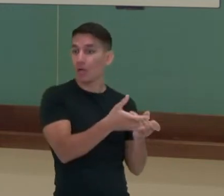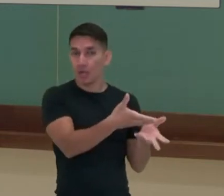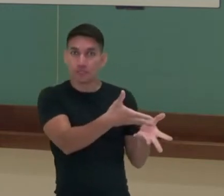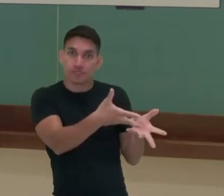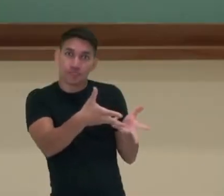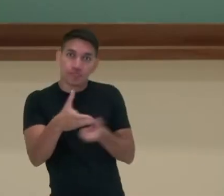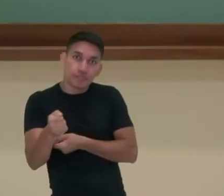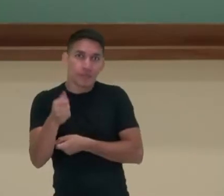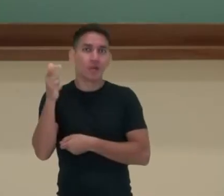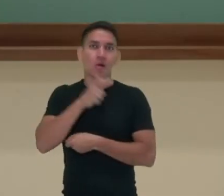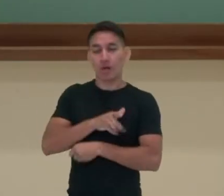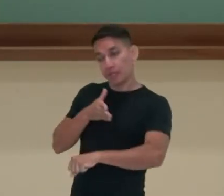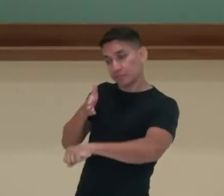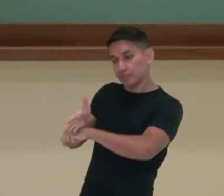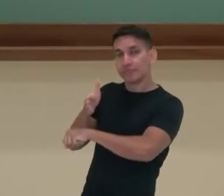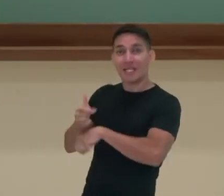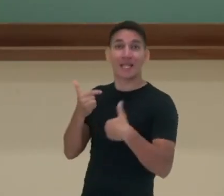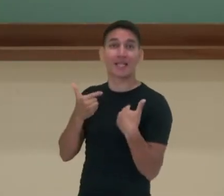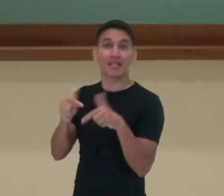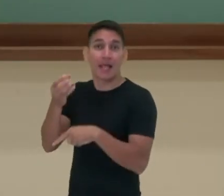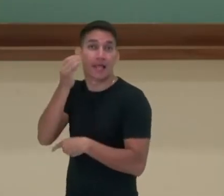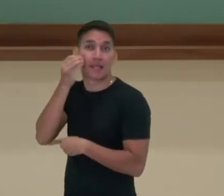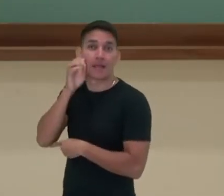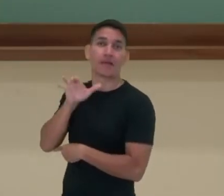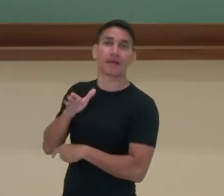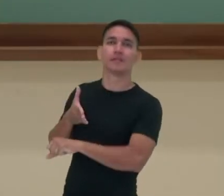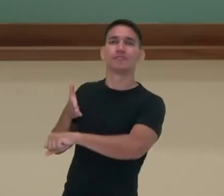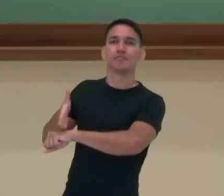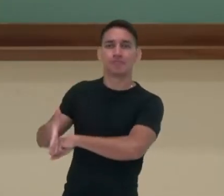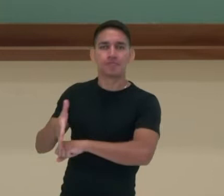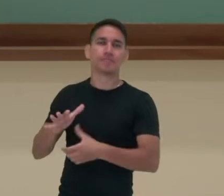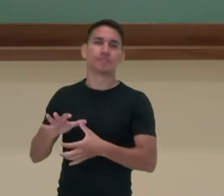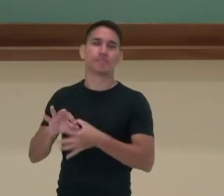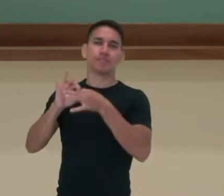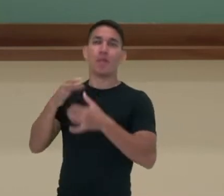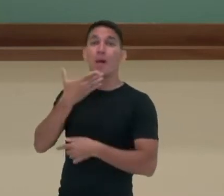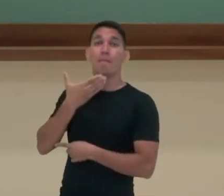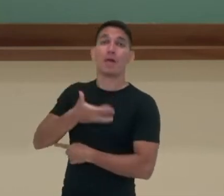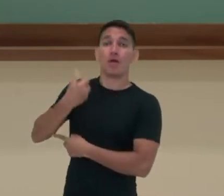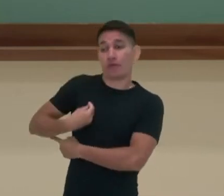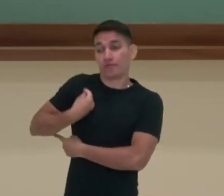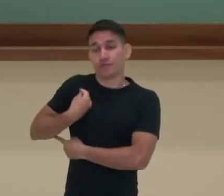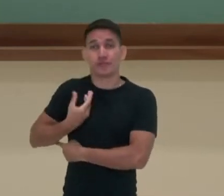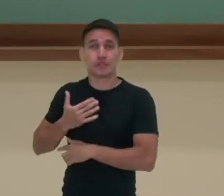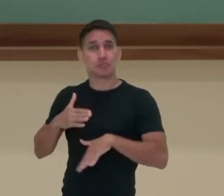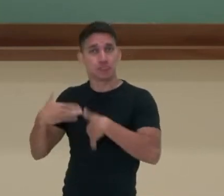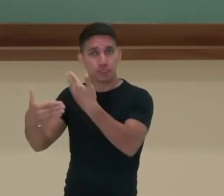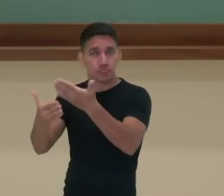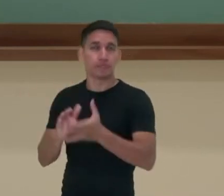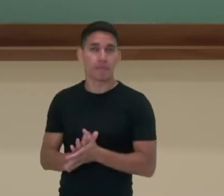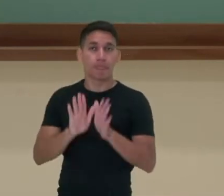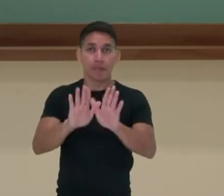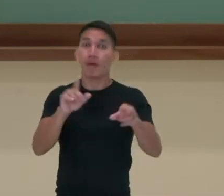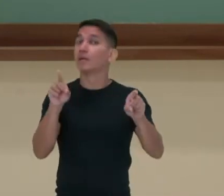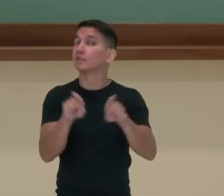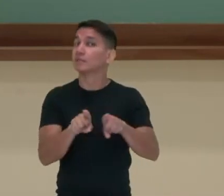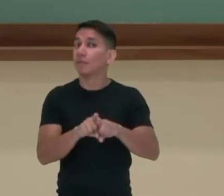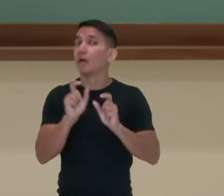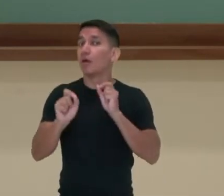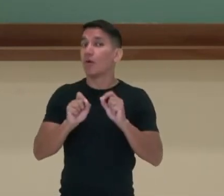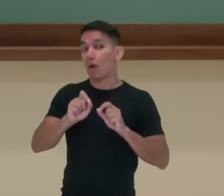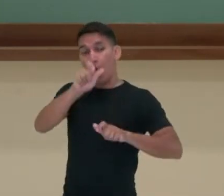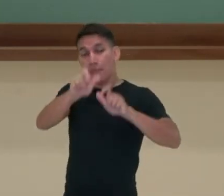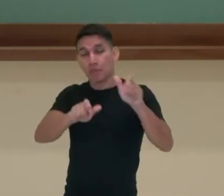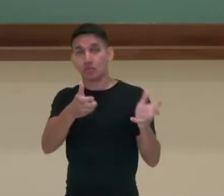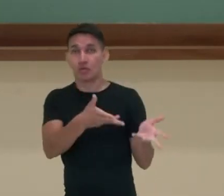para que possam, então, trabalhar, né, melhorar a sua vida, né, e assim por diante. Mas também as pessoas são atraídas